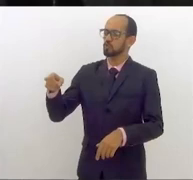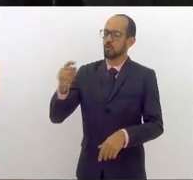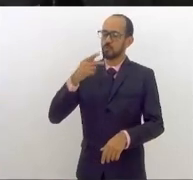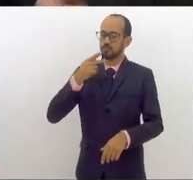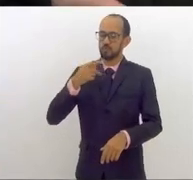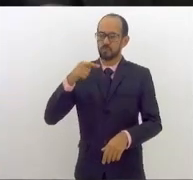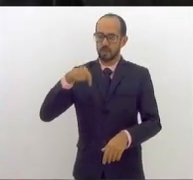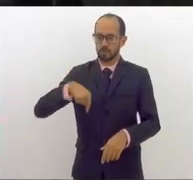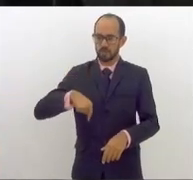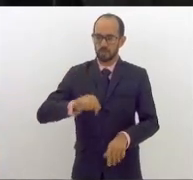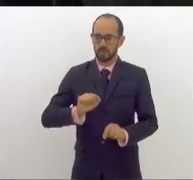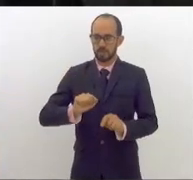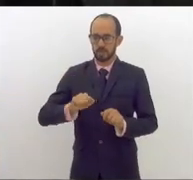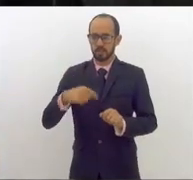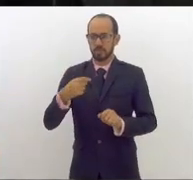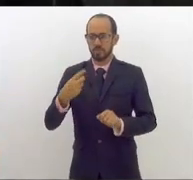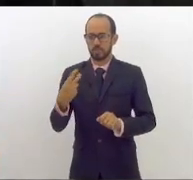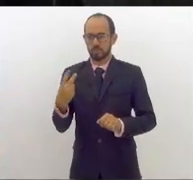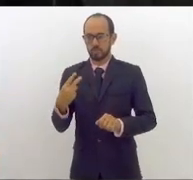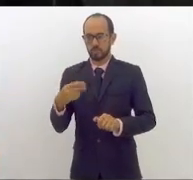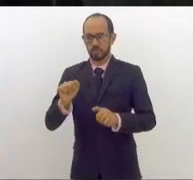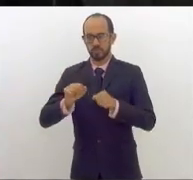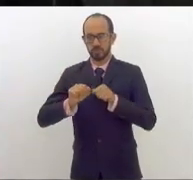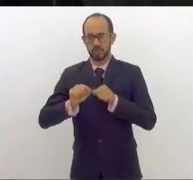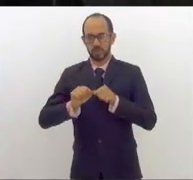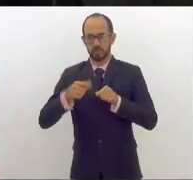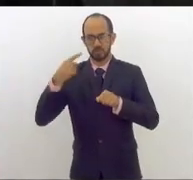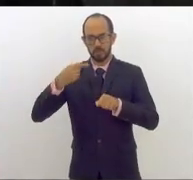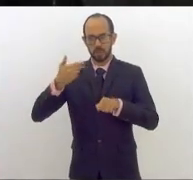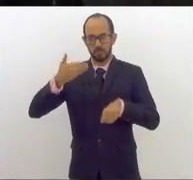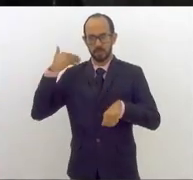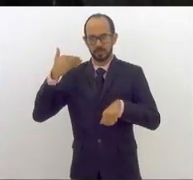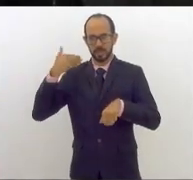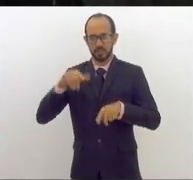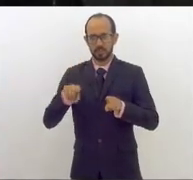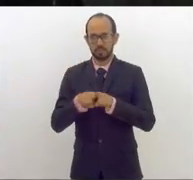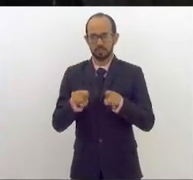como fizemos infelizmente na semana passada